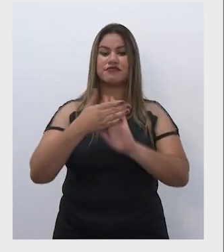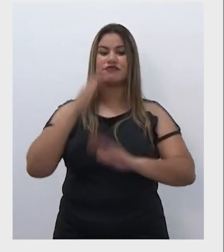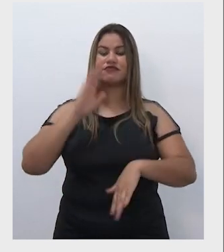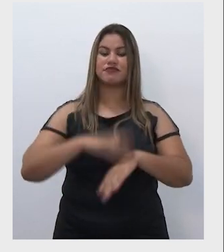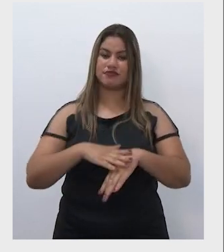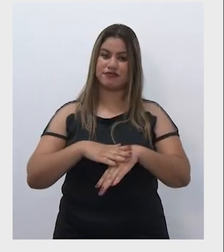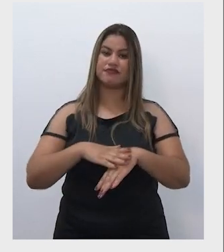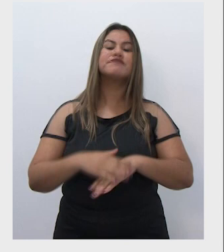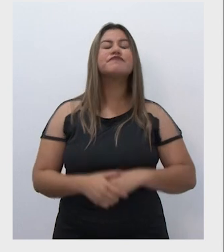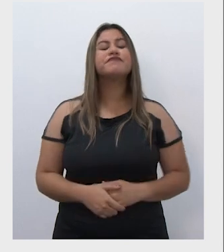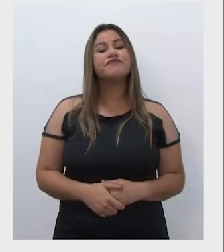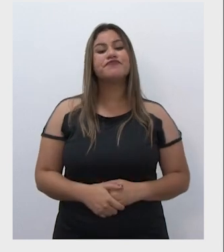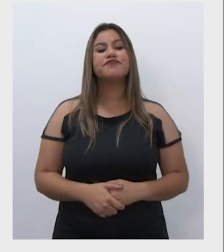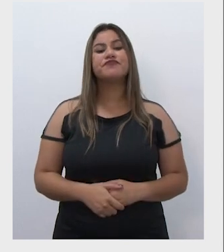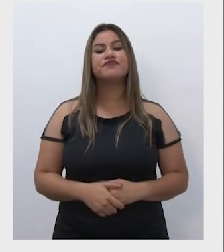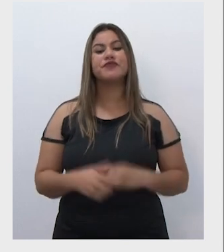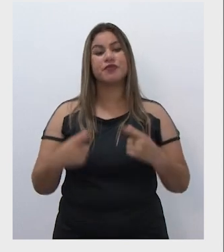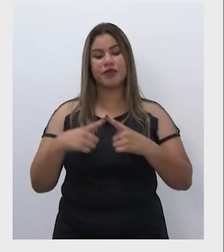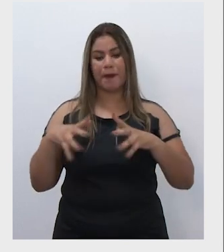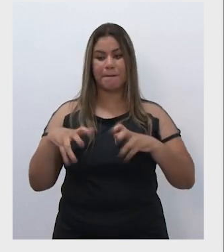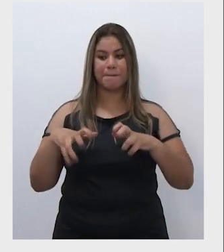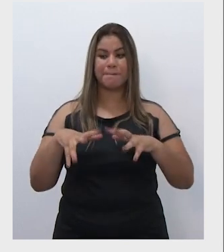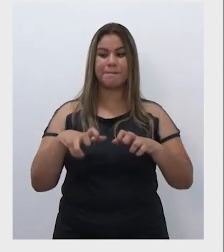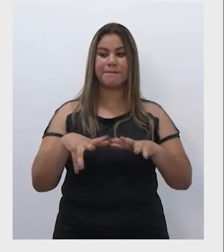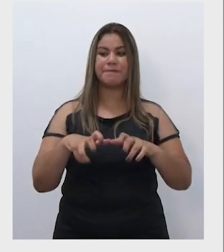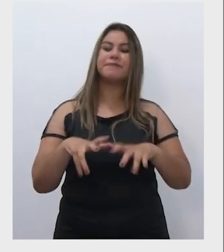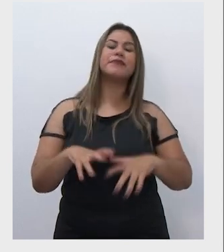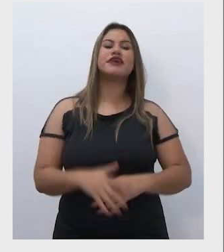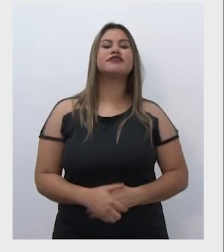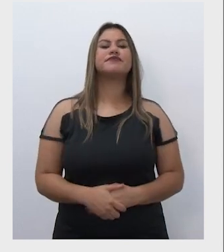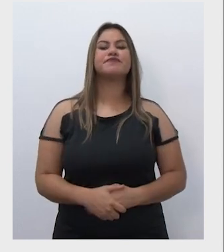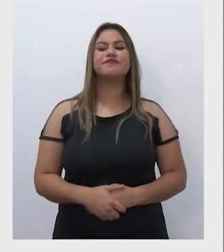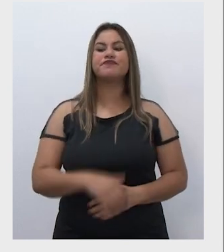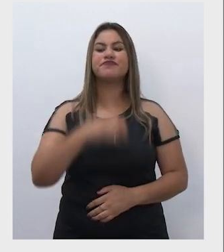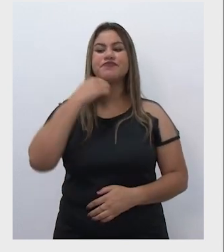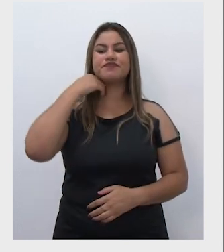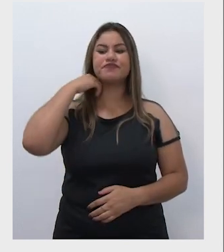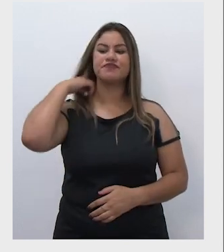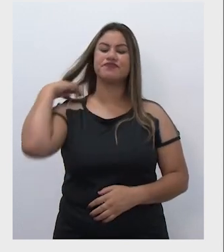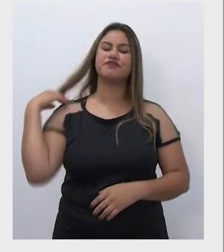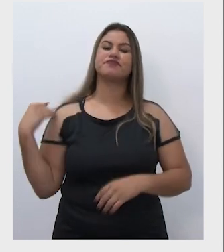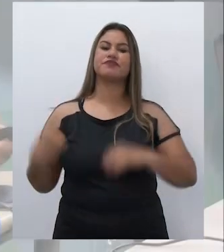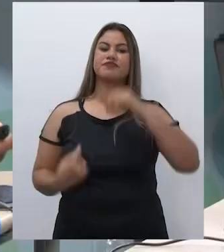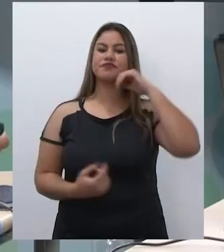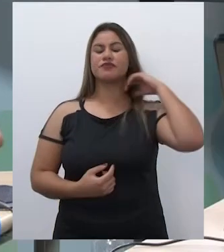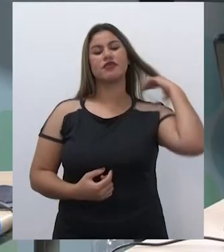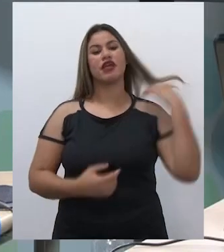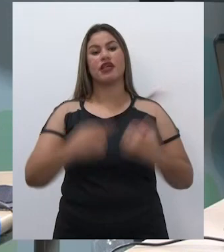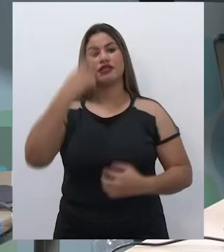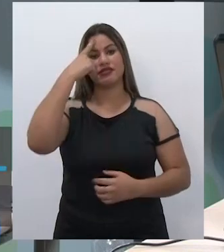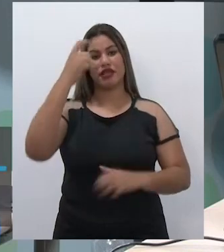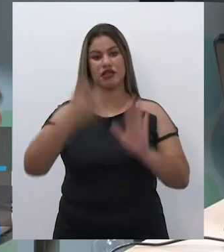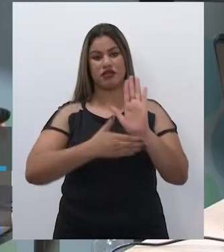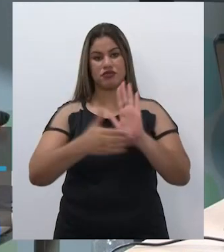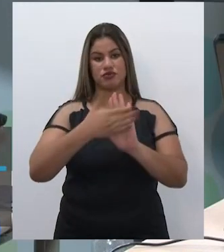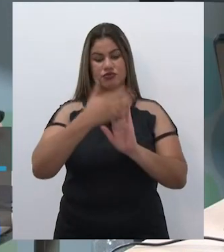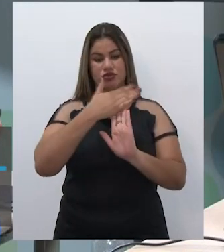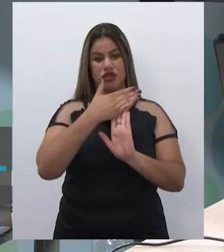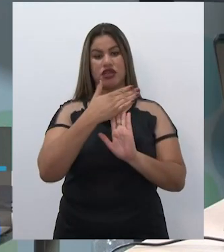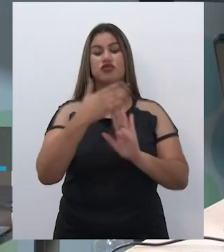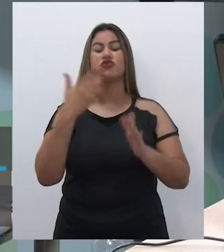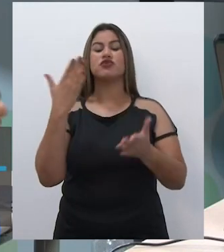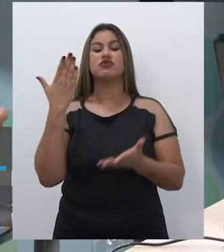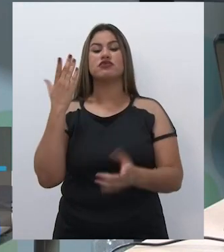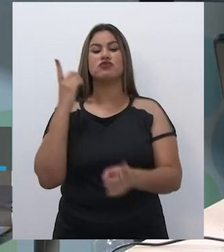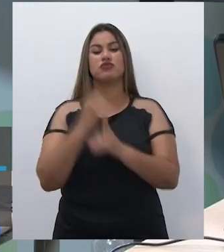ação. Então, é um mão na massa, não é, professor Anderson? Exatamente. É ter a ideia do projeto, é identificar